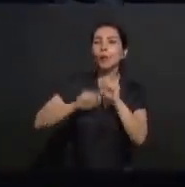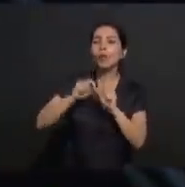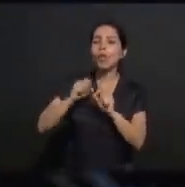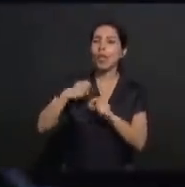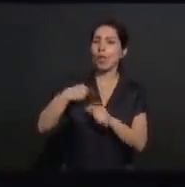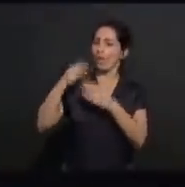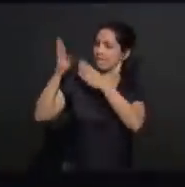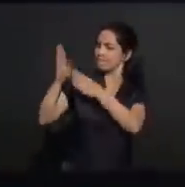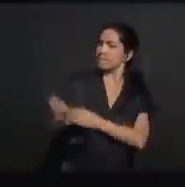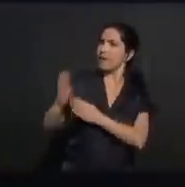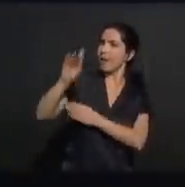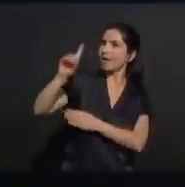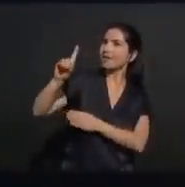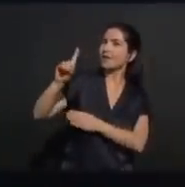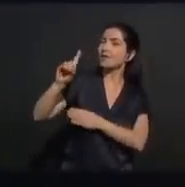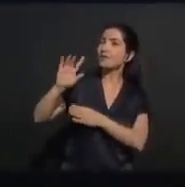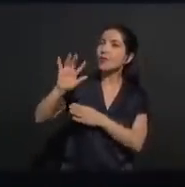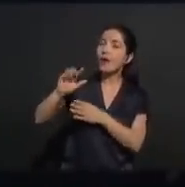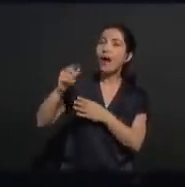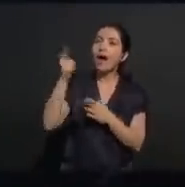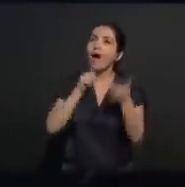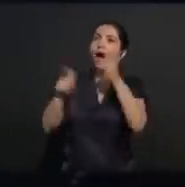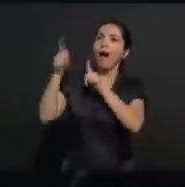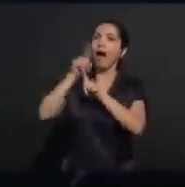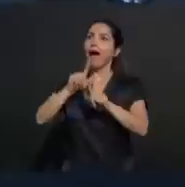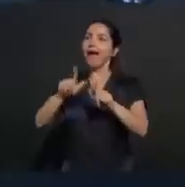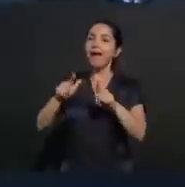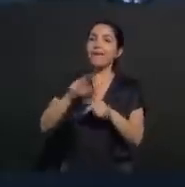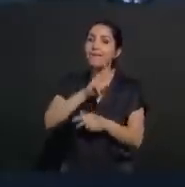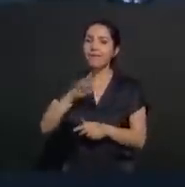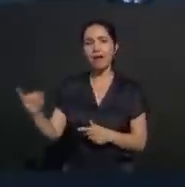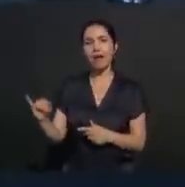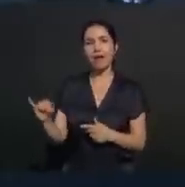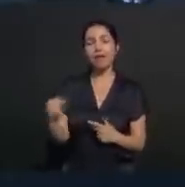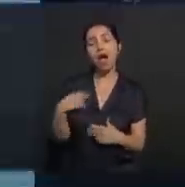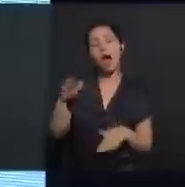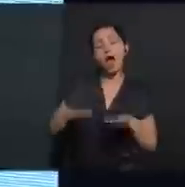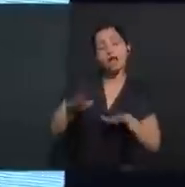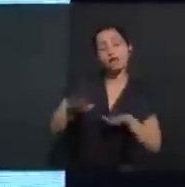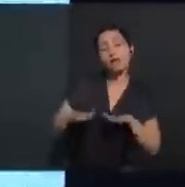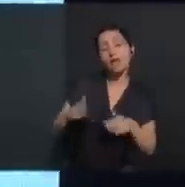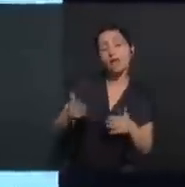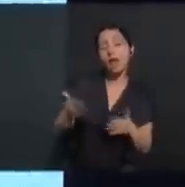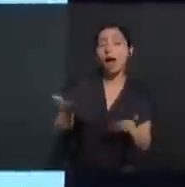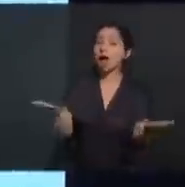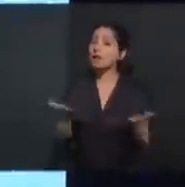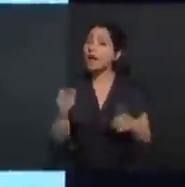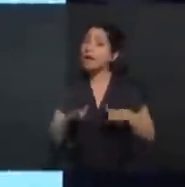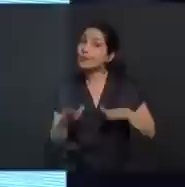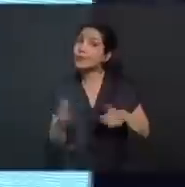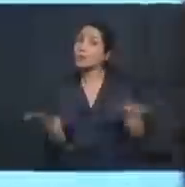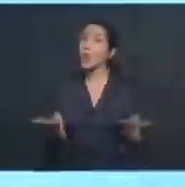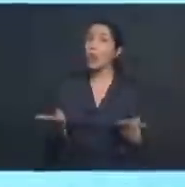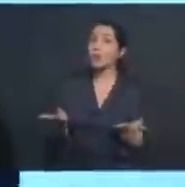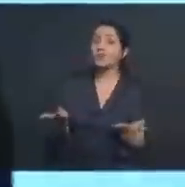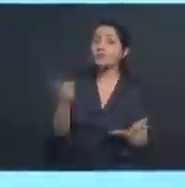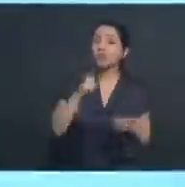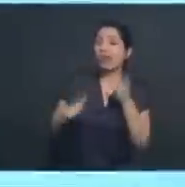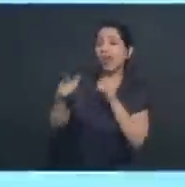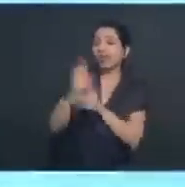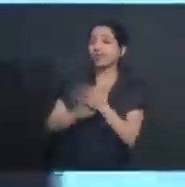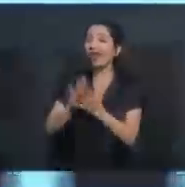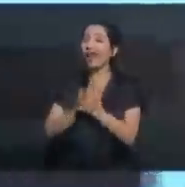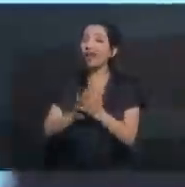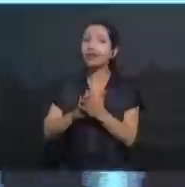Deus. Eu não estou recebendo nada hoje. Ah, é? Nossa, então está muito igual com a história de José. Porque ele também ficou 13